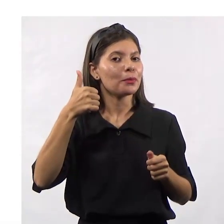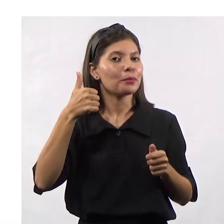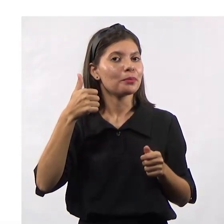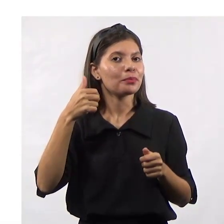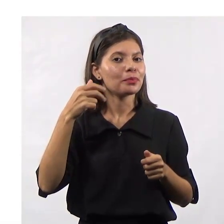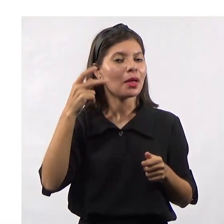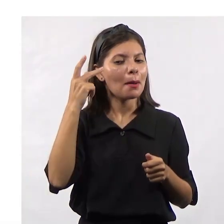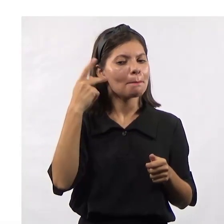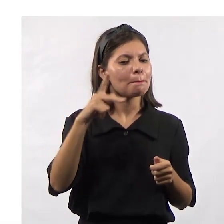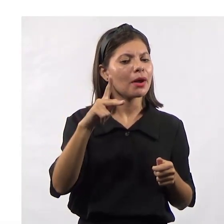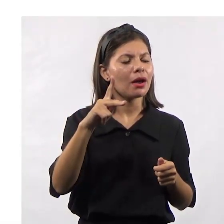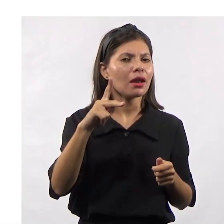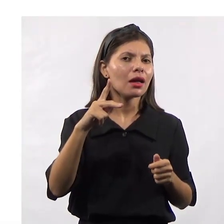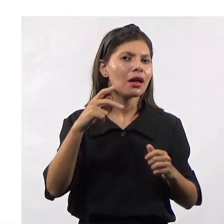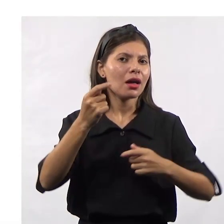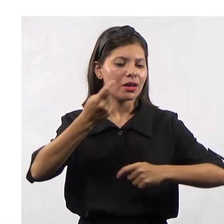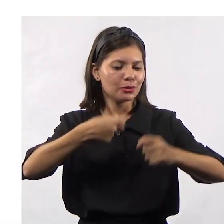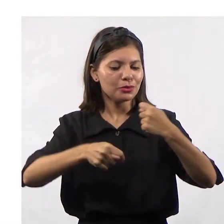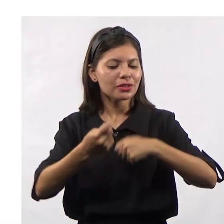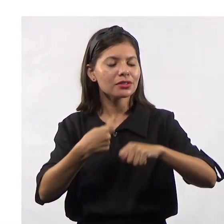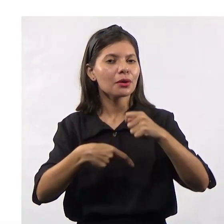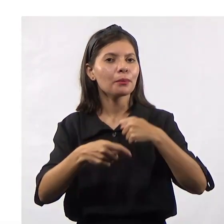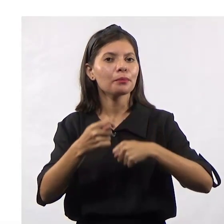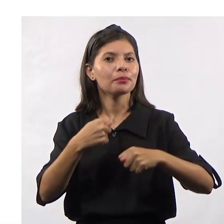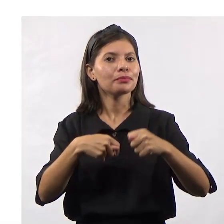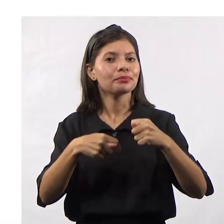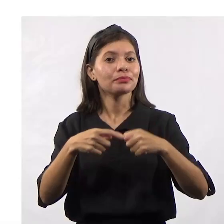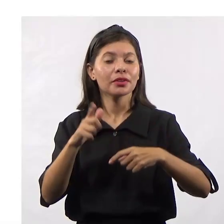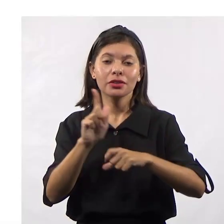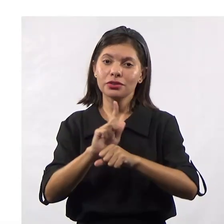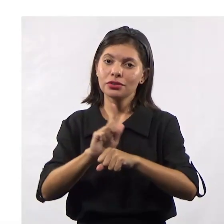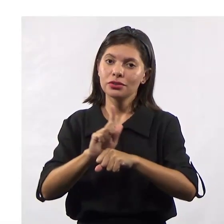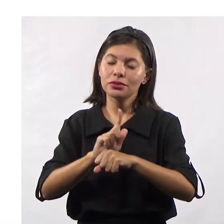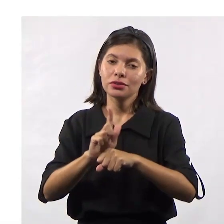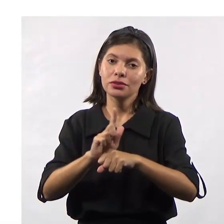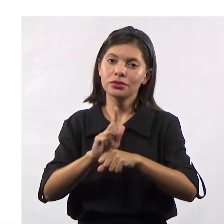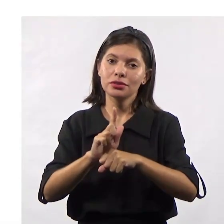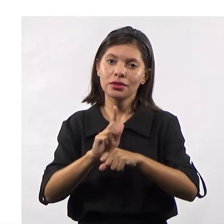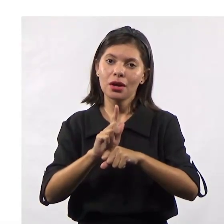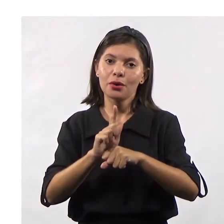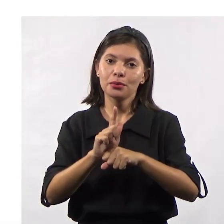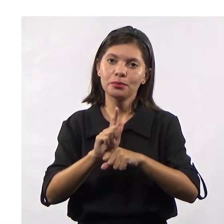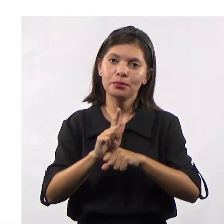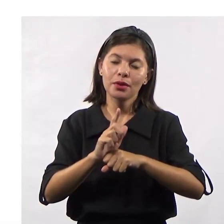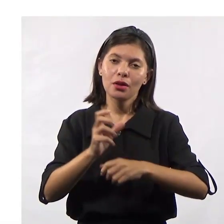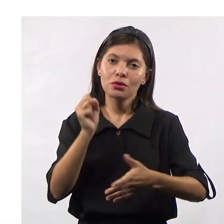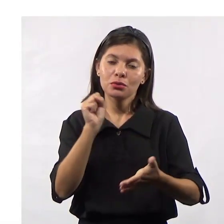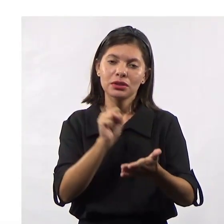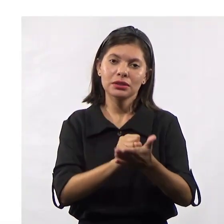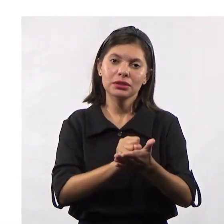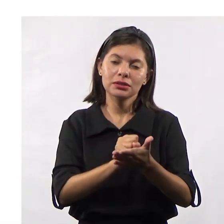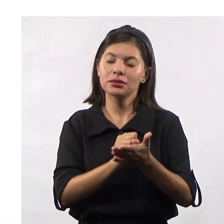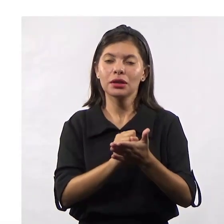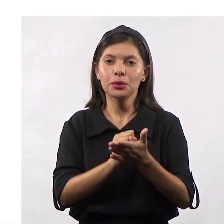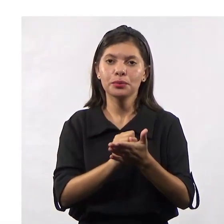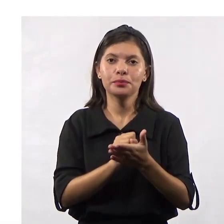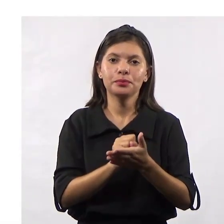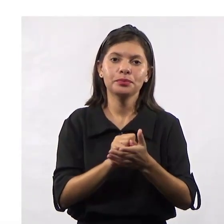Para quem? Para a administração, né, gente? A gente está falando de gestão pública, de licitação pública, contratação